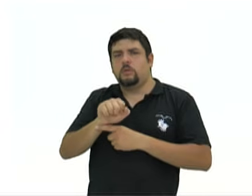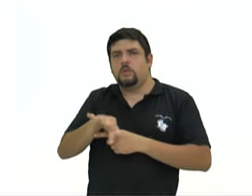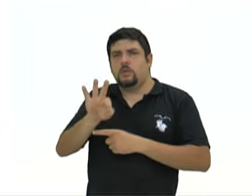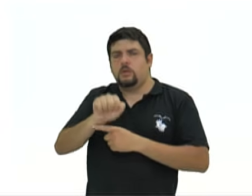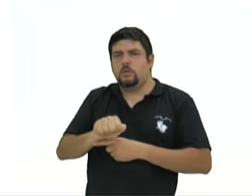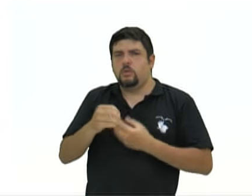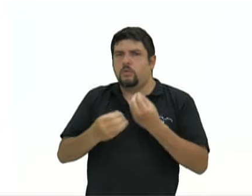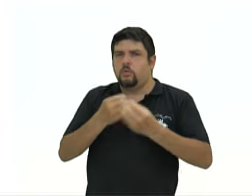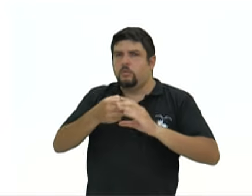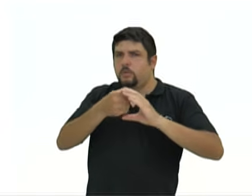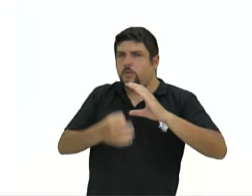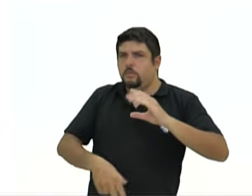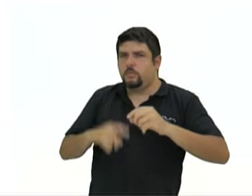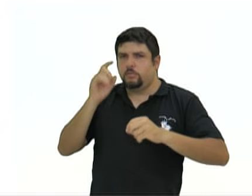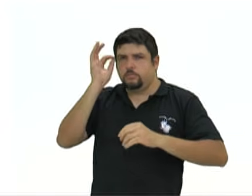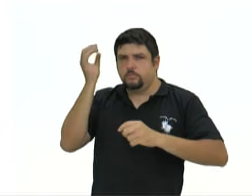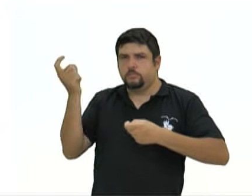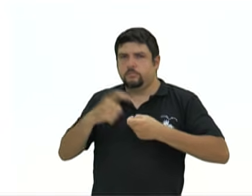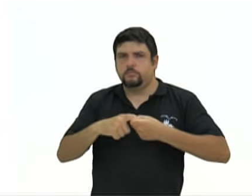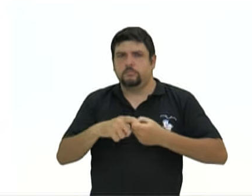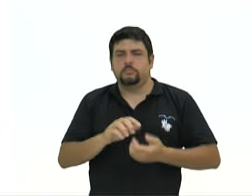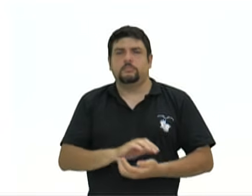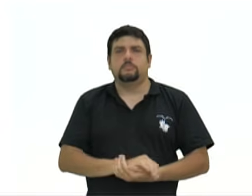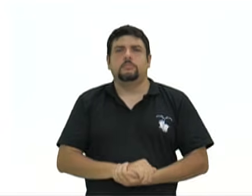cinema clássico. A gente já volta em definitivo.